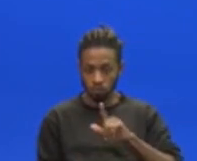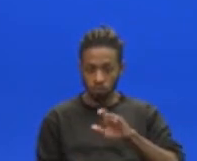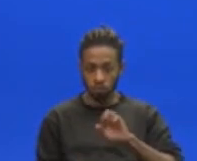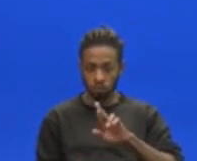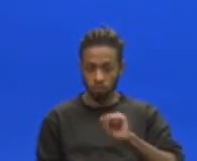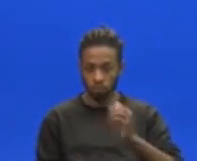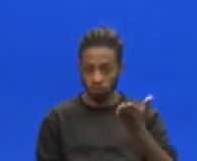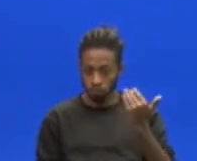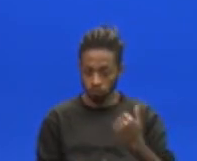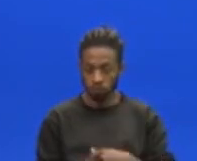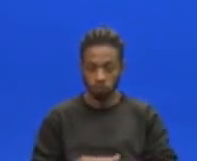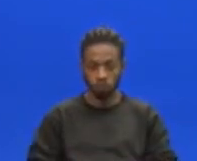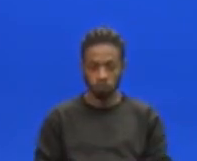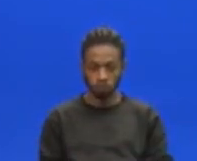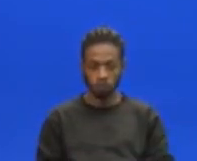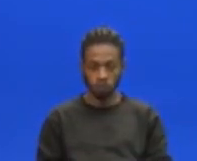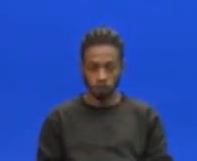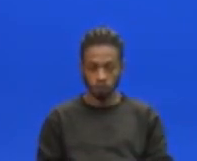momento.